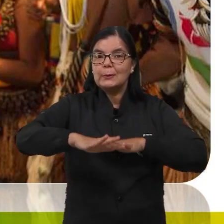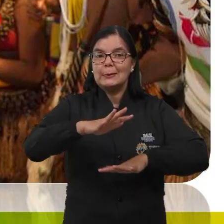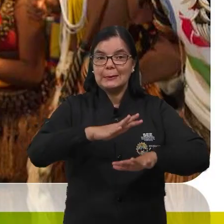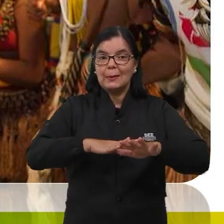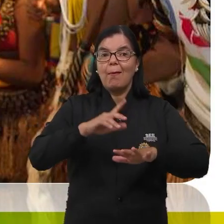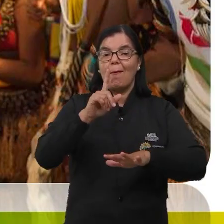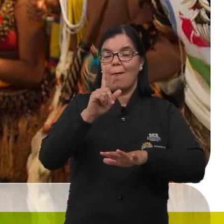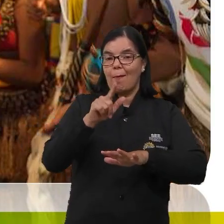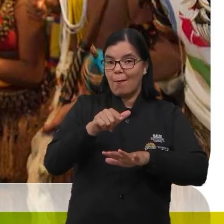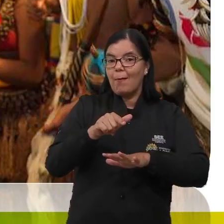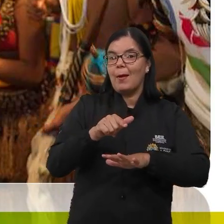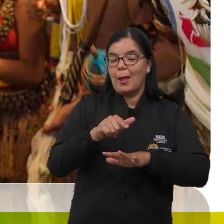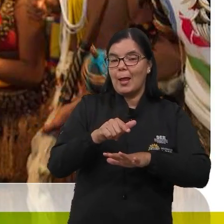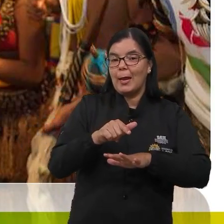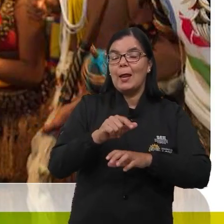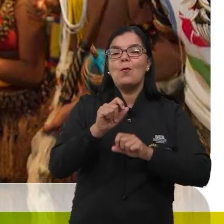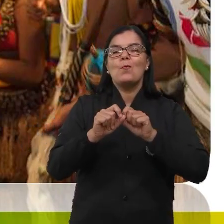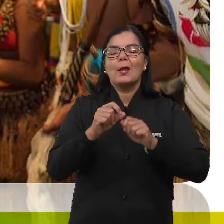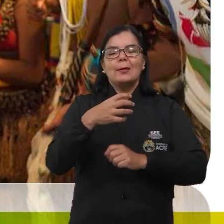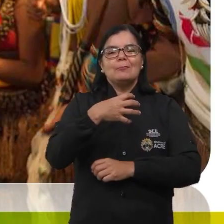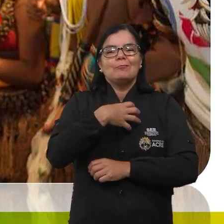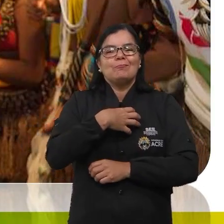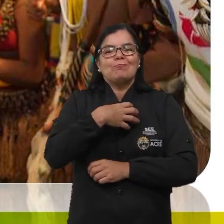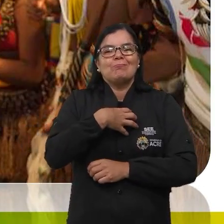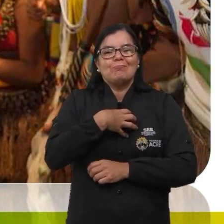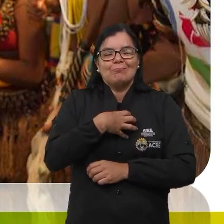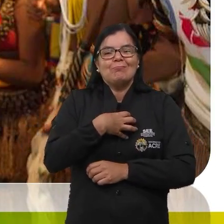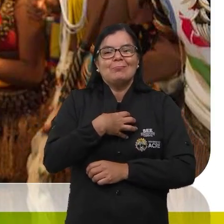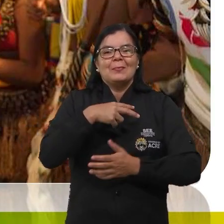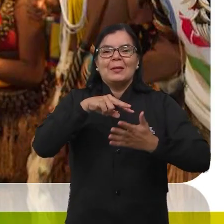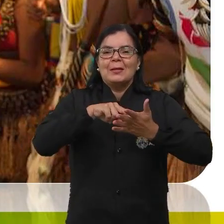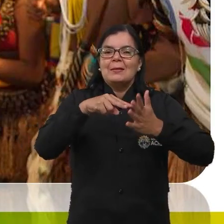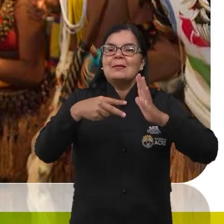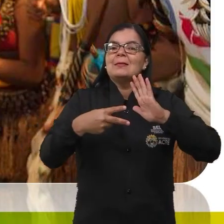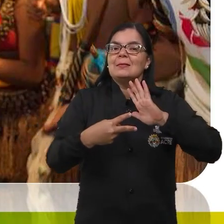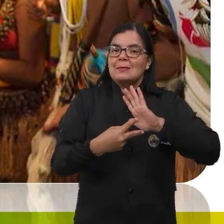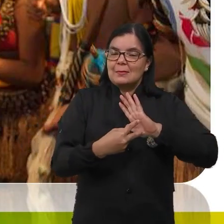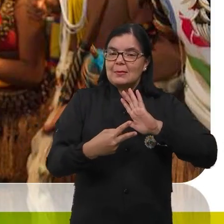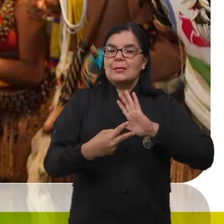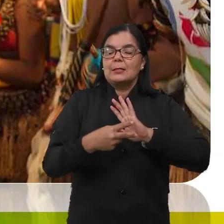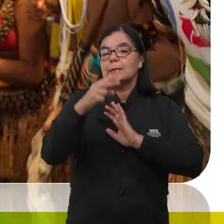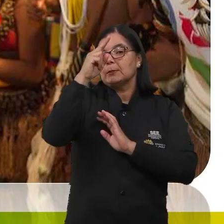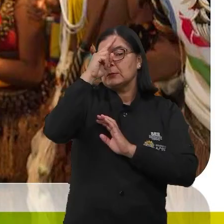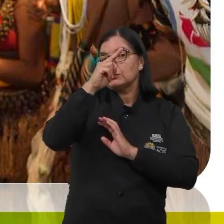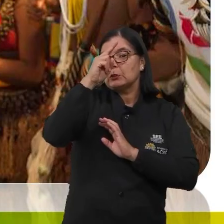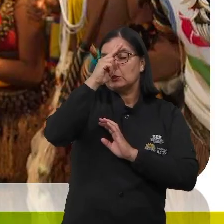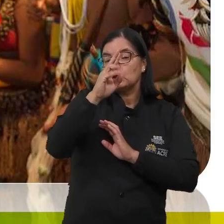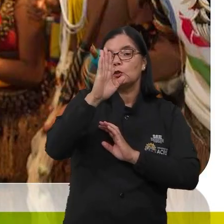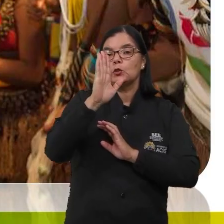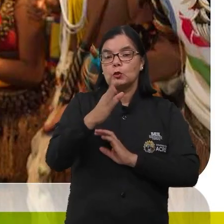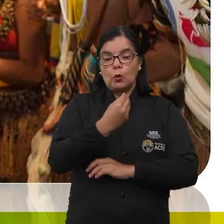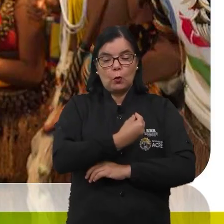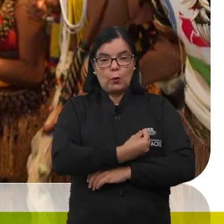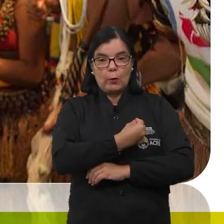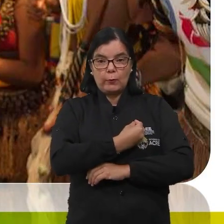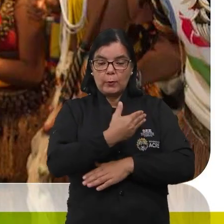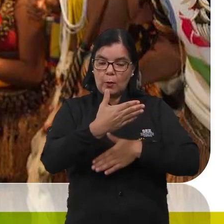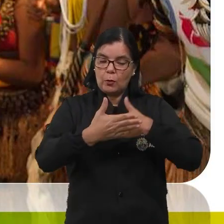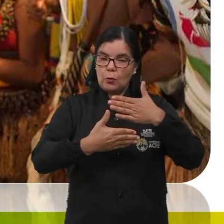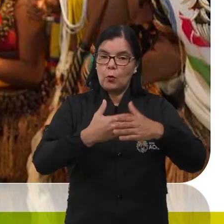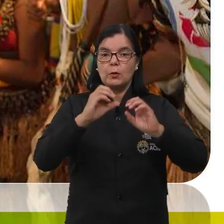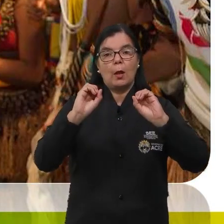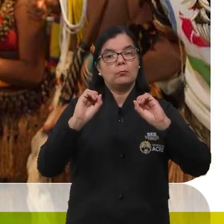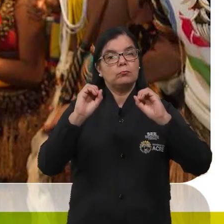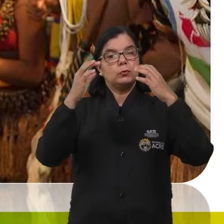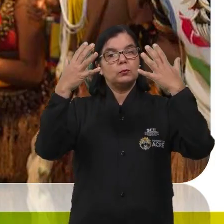ele é imaterial. Então, ele carrega significados e histórias que só ganham vida durante a cerimônia